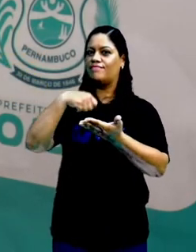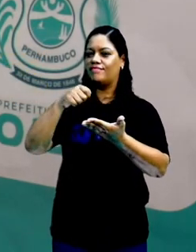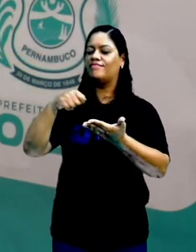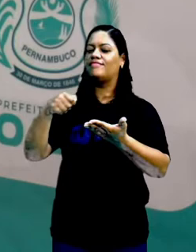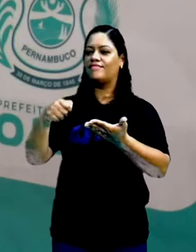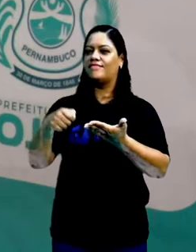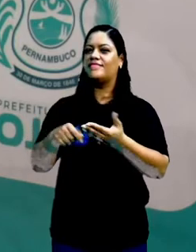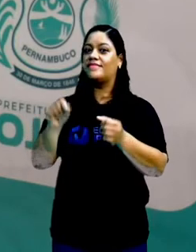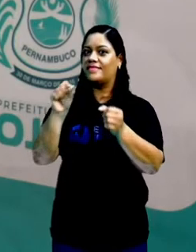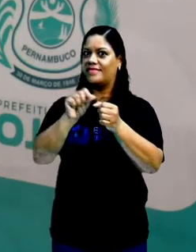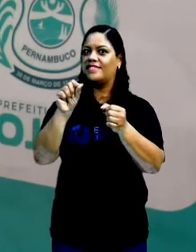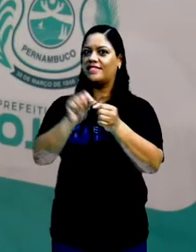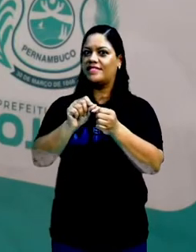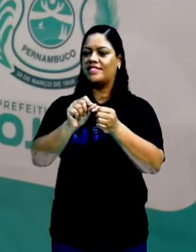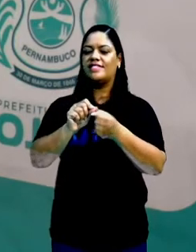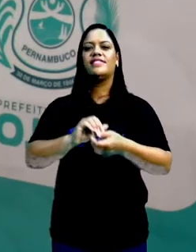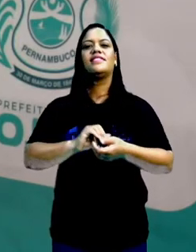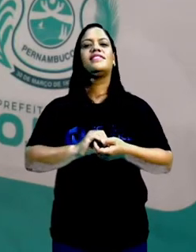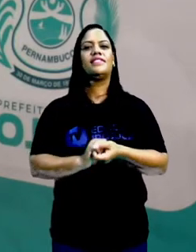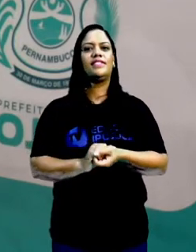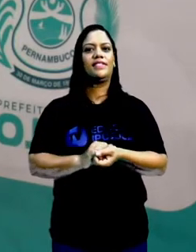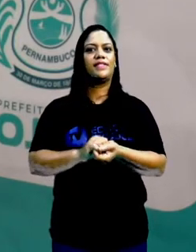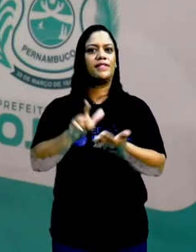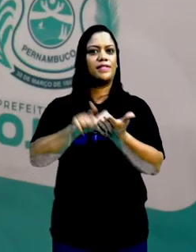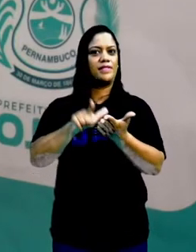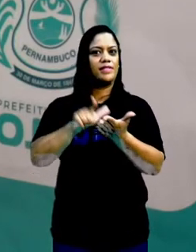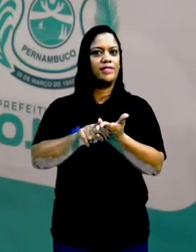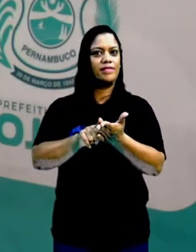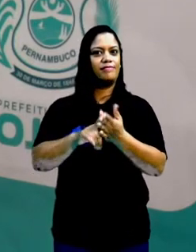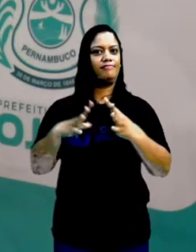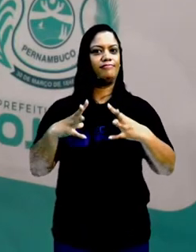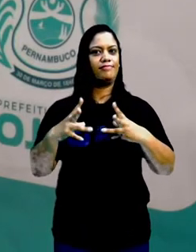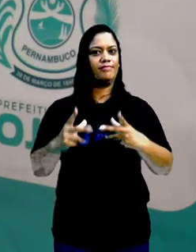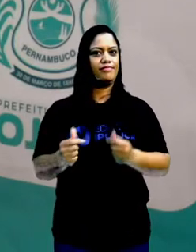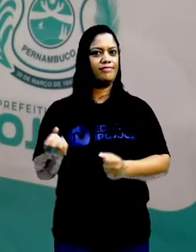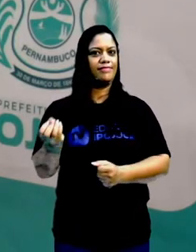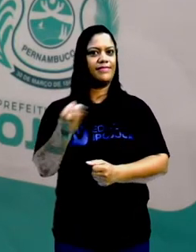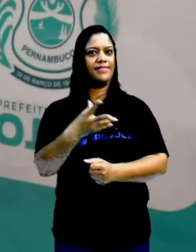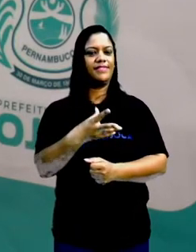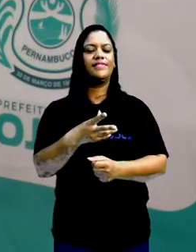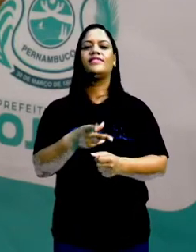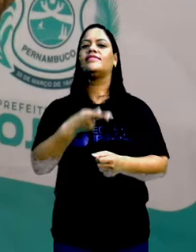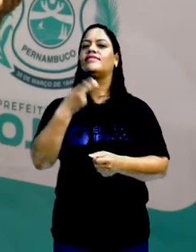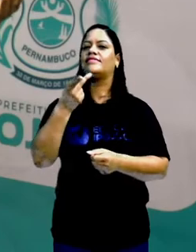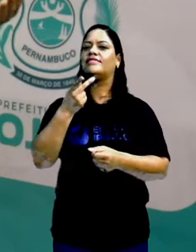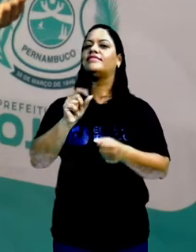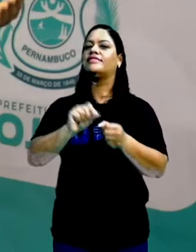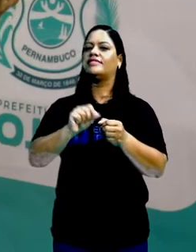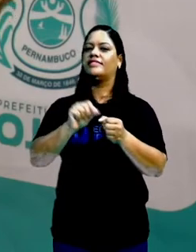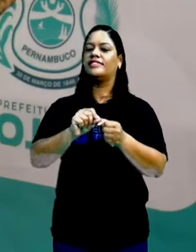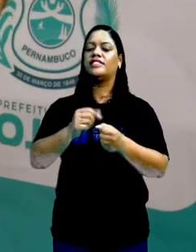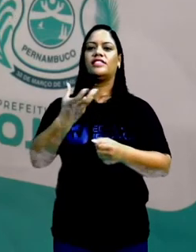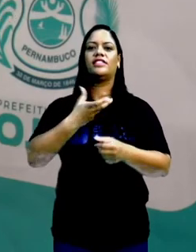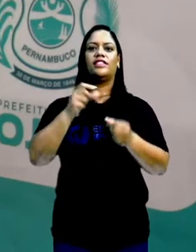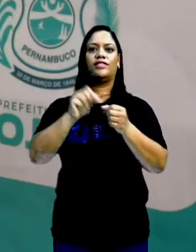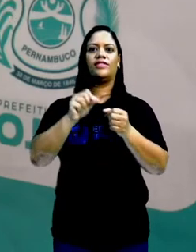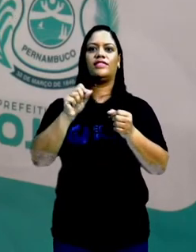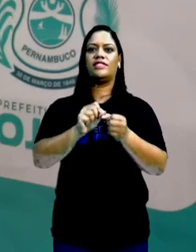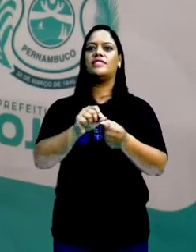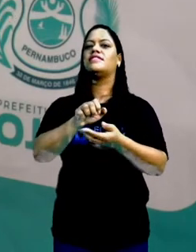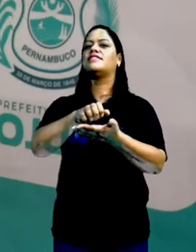bem afiada, a folha do caderno bem limpinha, novinha, dizendo assim, quero fazer